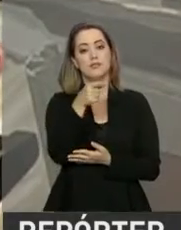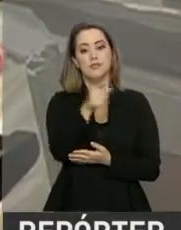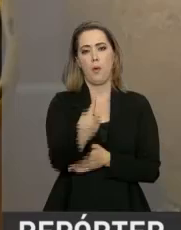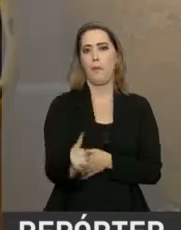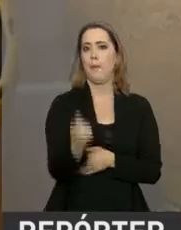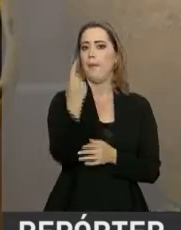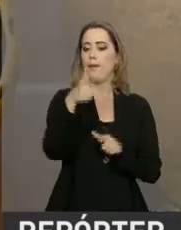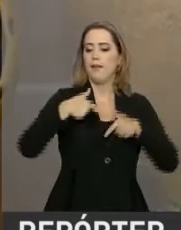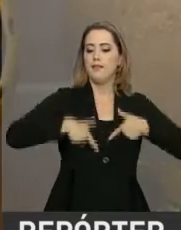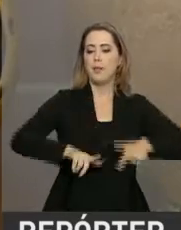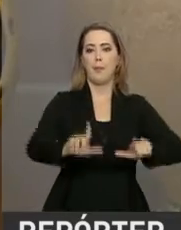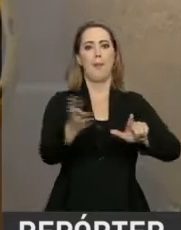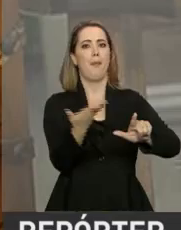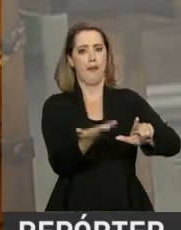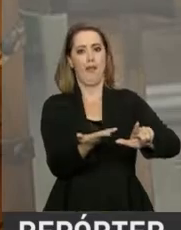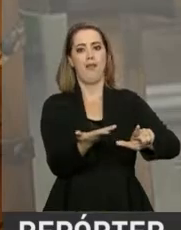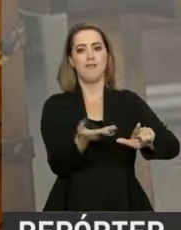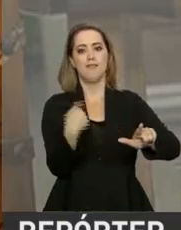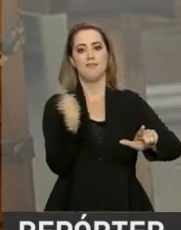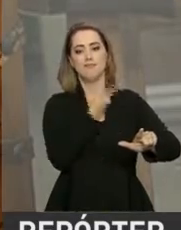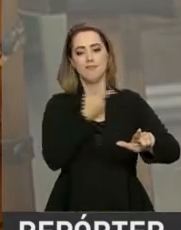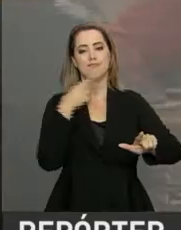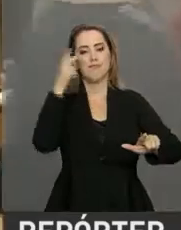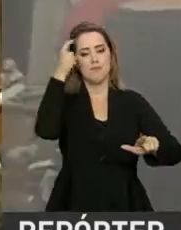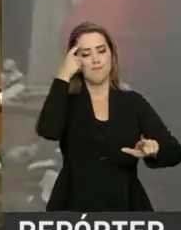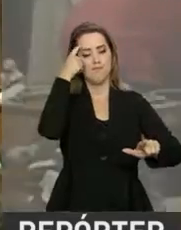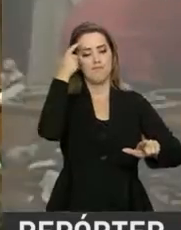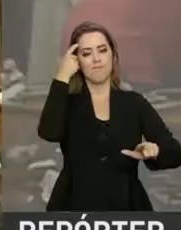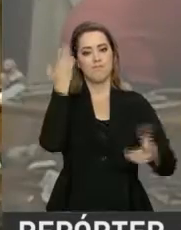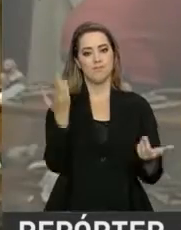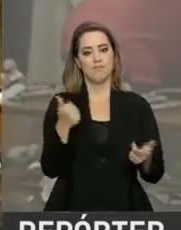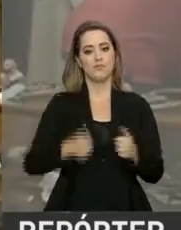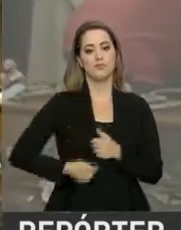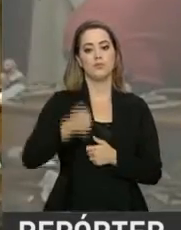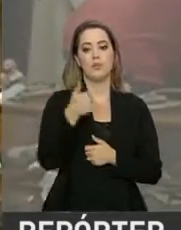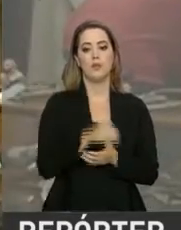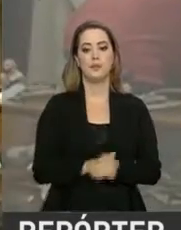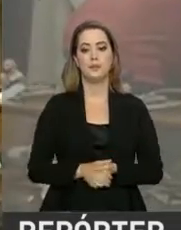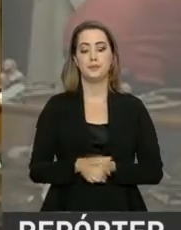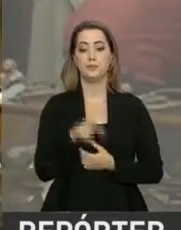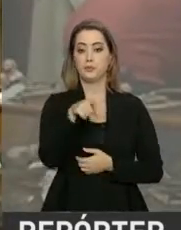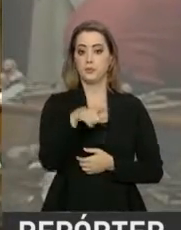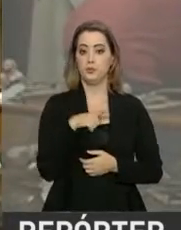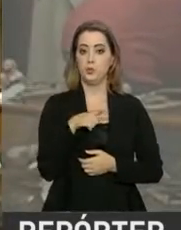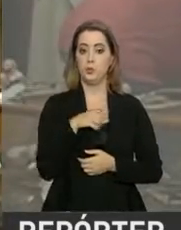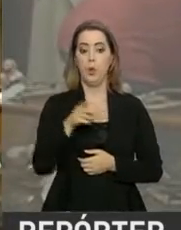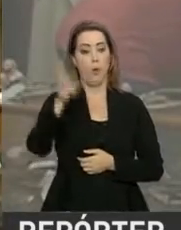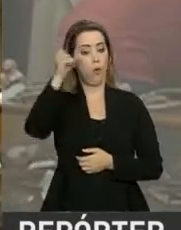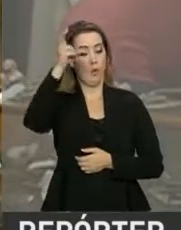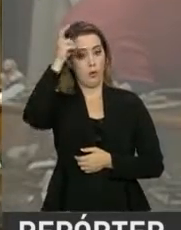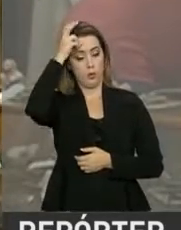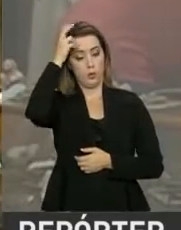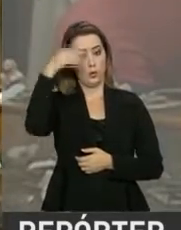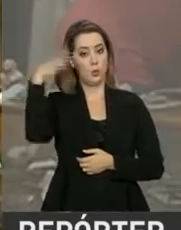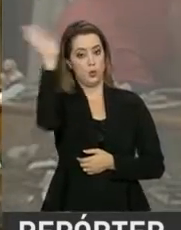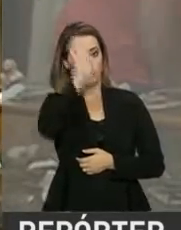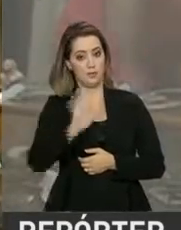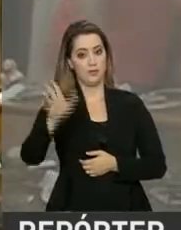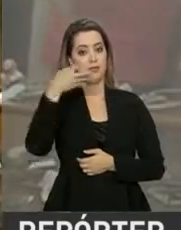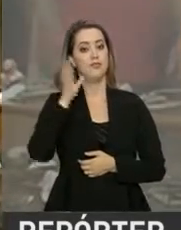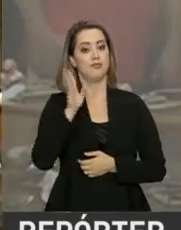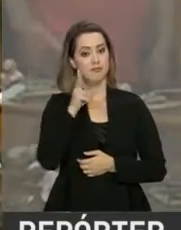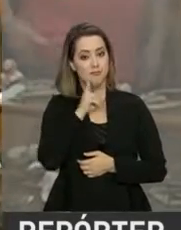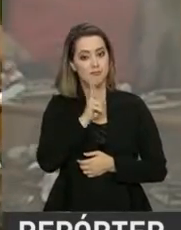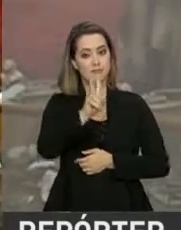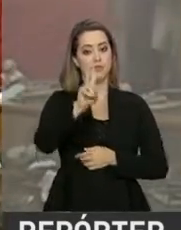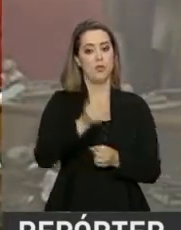lugar no estado. Então depende da criatividade. Valorizar os produtos da cultura nacional. Nessa feira já deu para ver